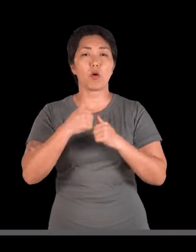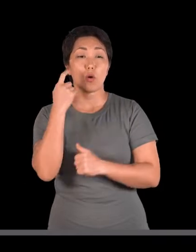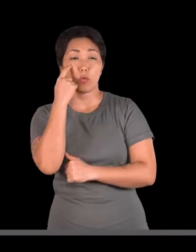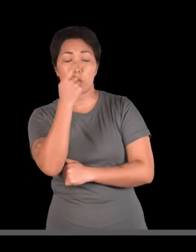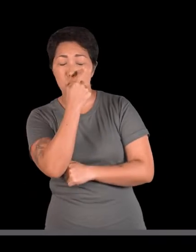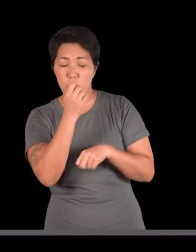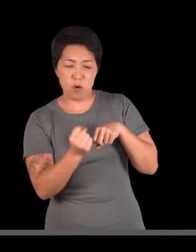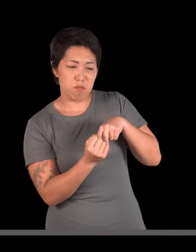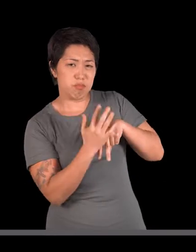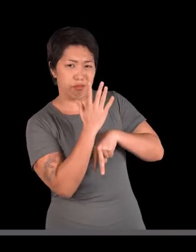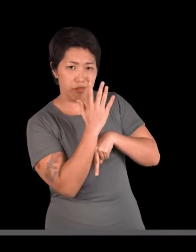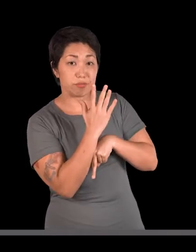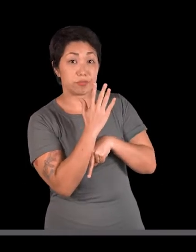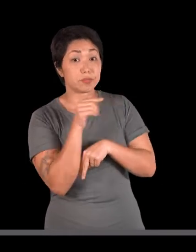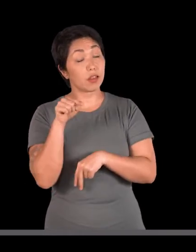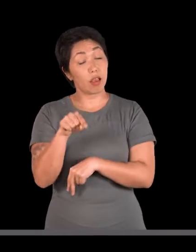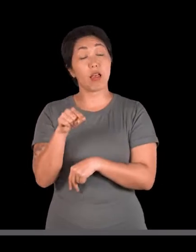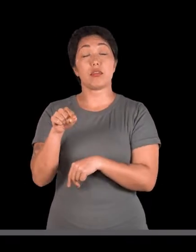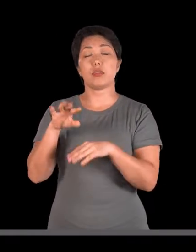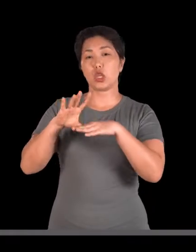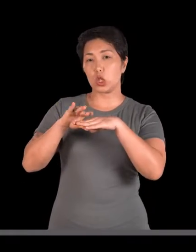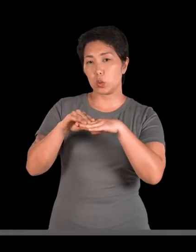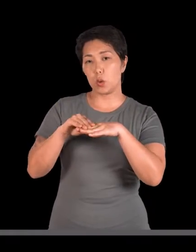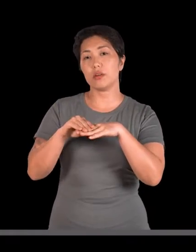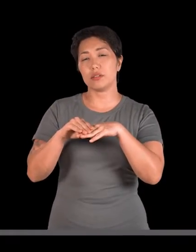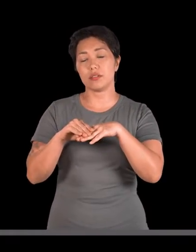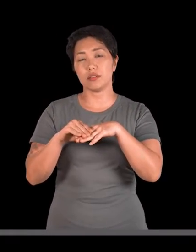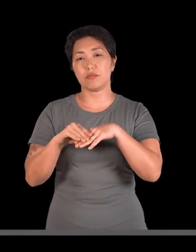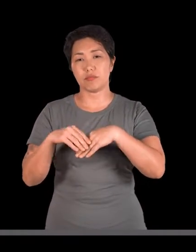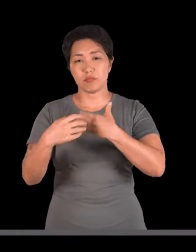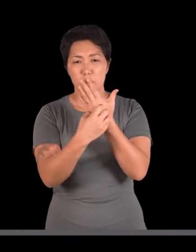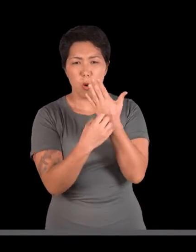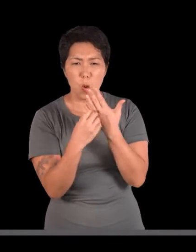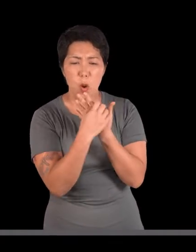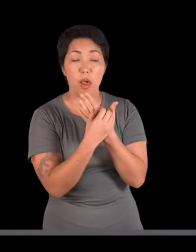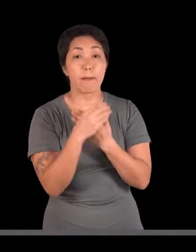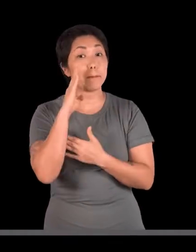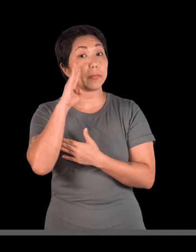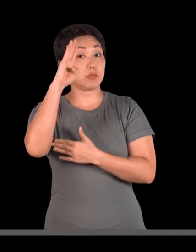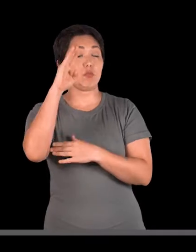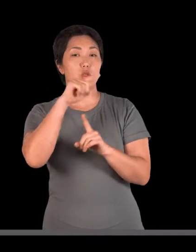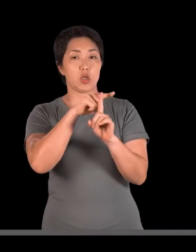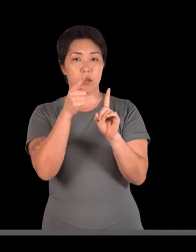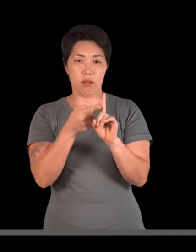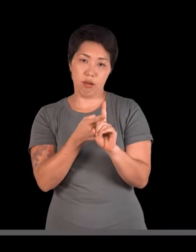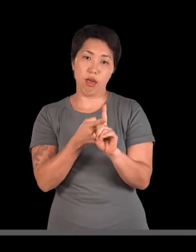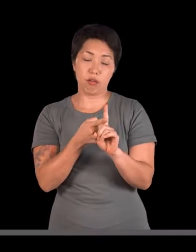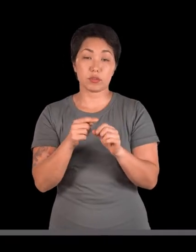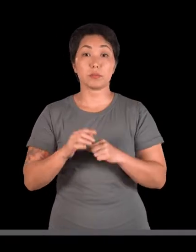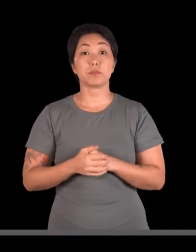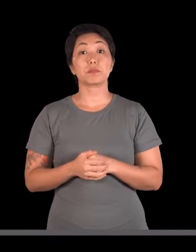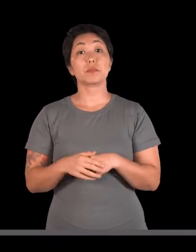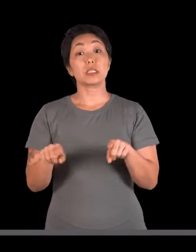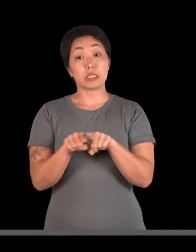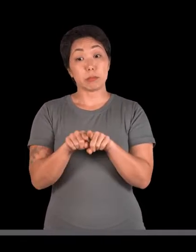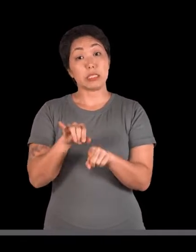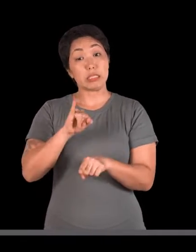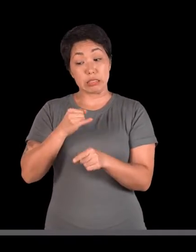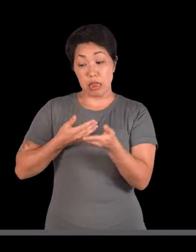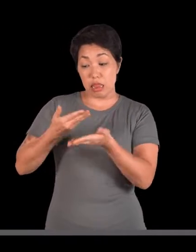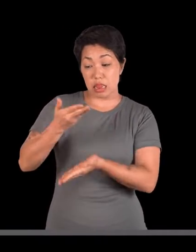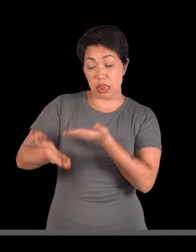muita atenção aí à gonorreia, especialmente para as mães. E, se não tratada, é uma doença que também pode levar